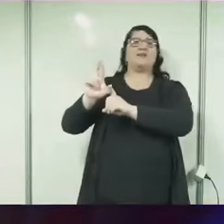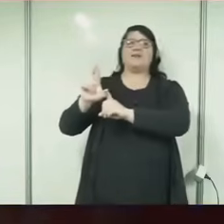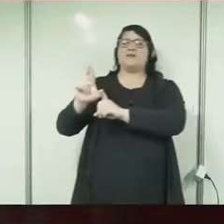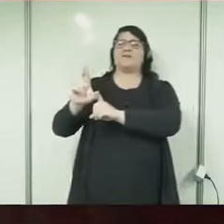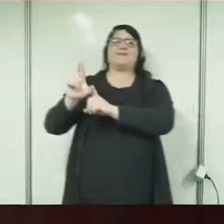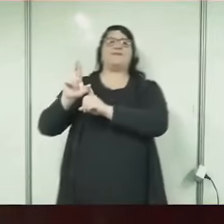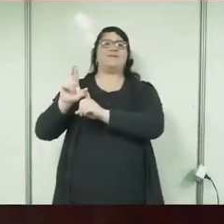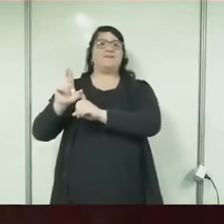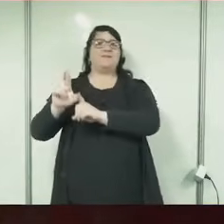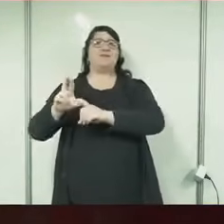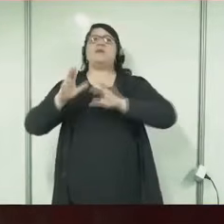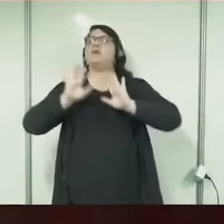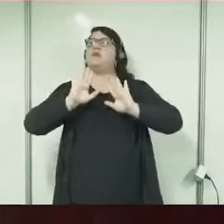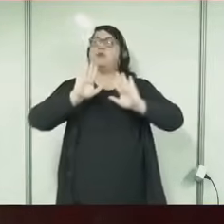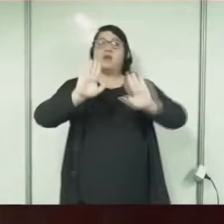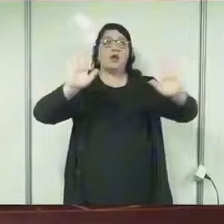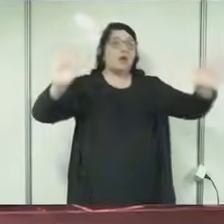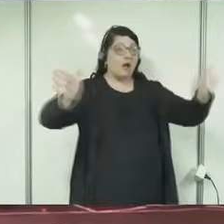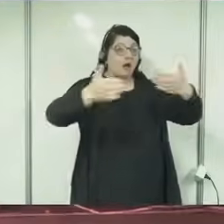Não há